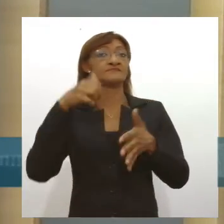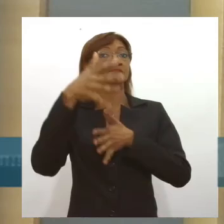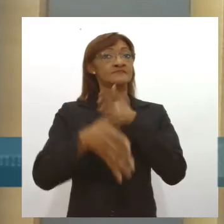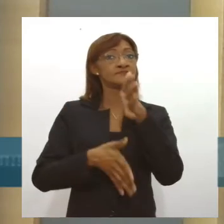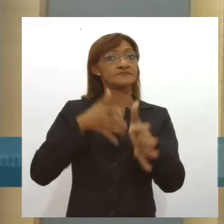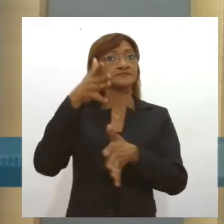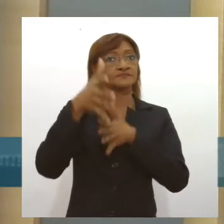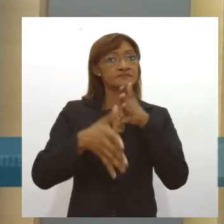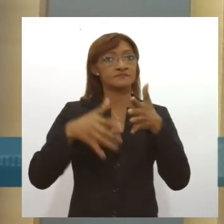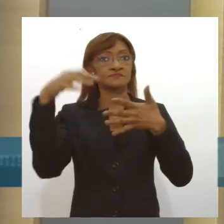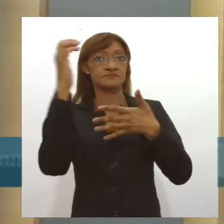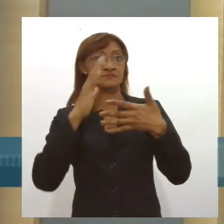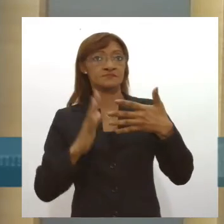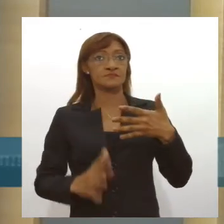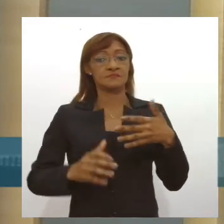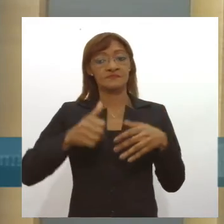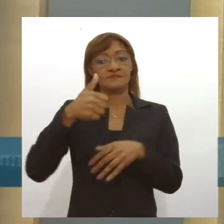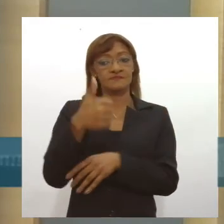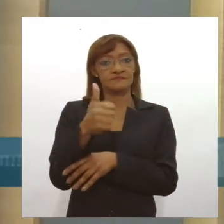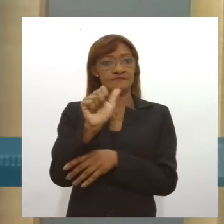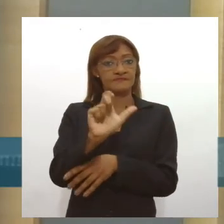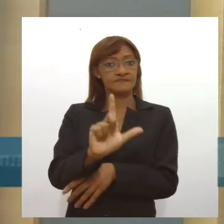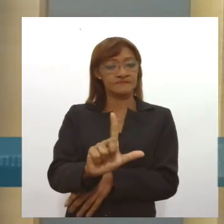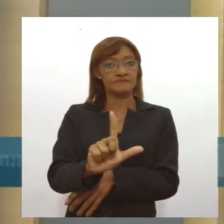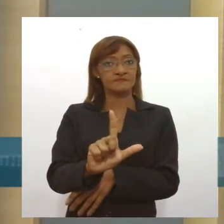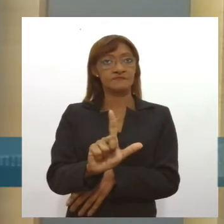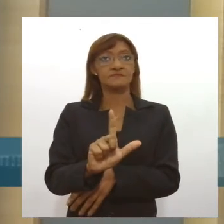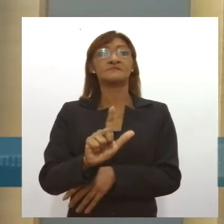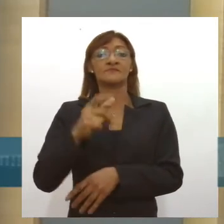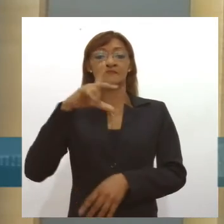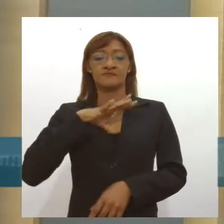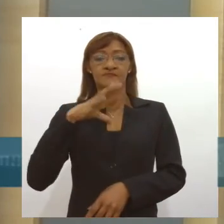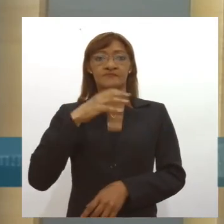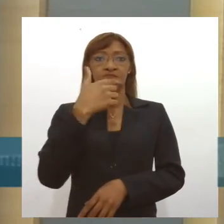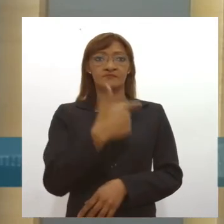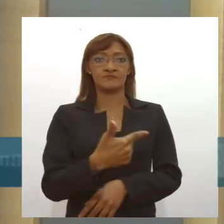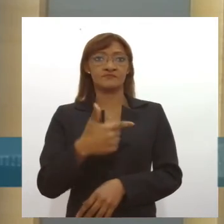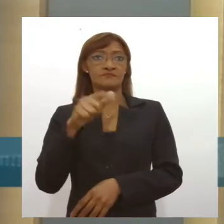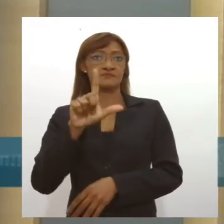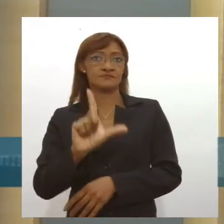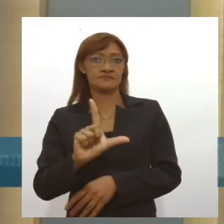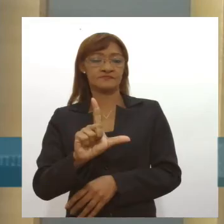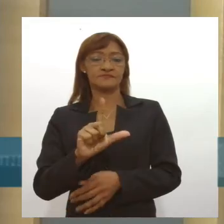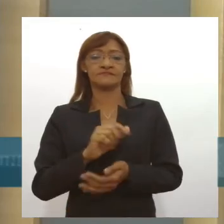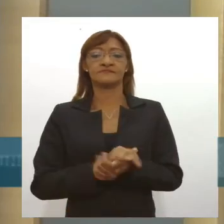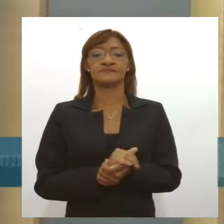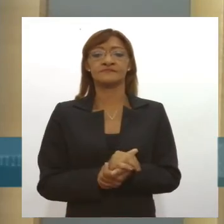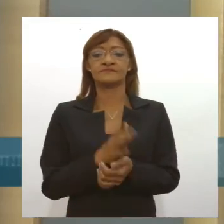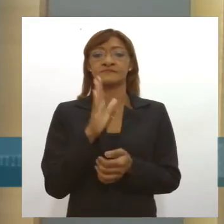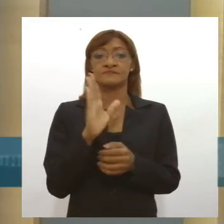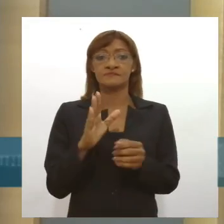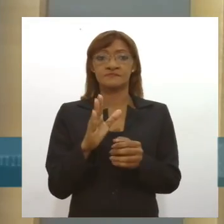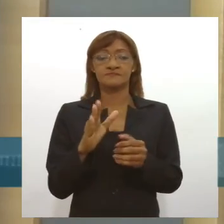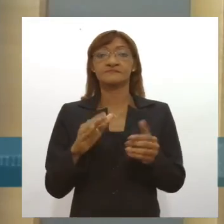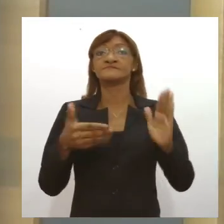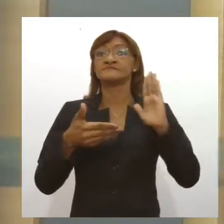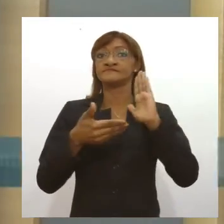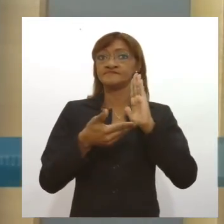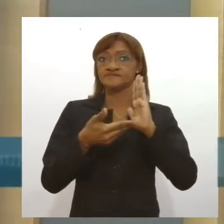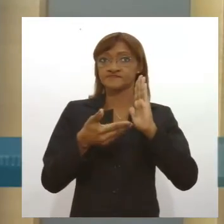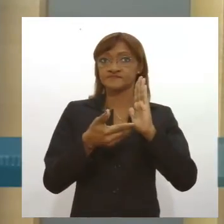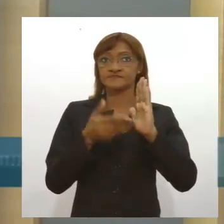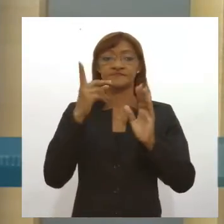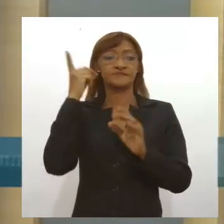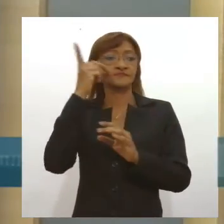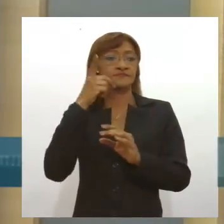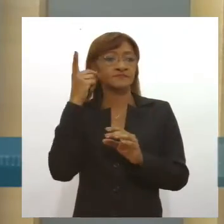a Libras, como primeira língua e o português escrito como a segunda língua. Já na Câmara dos Deputados, pode ser